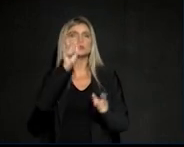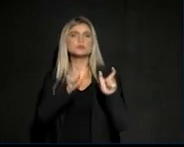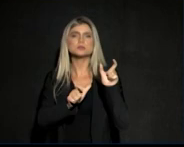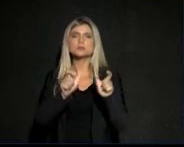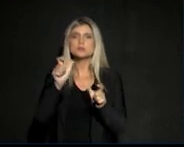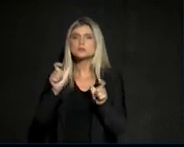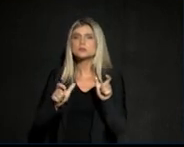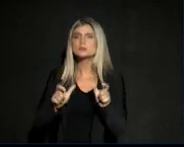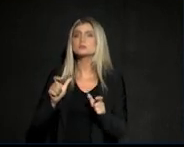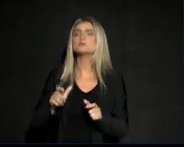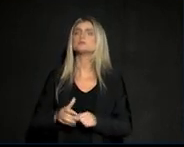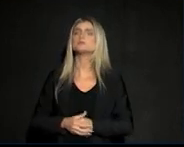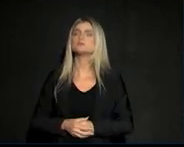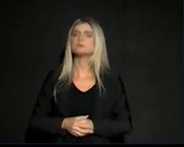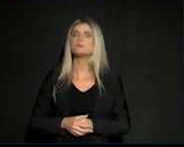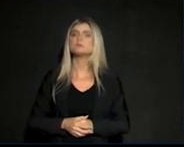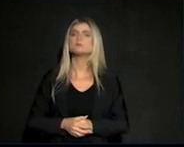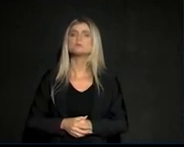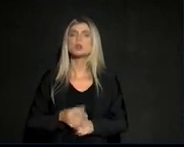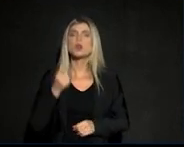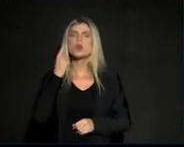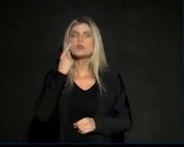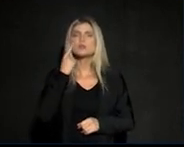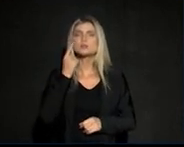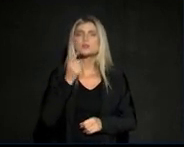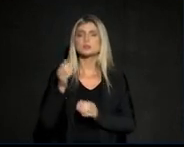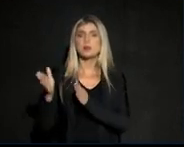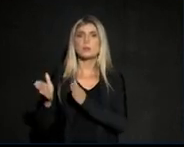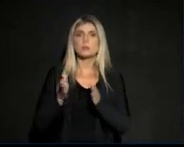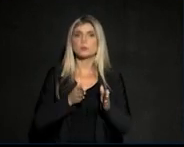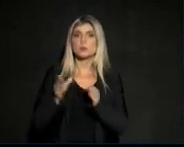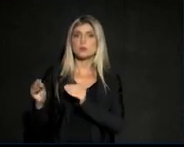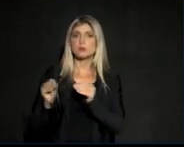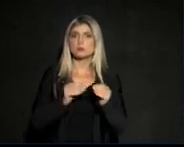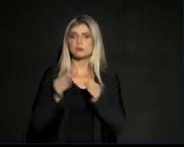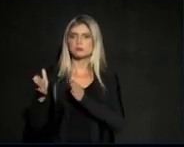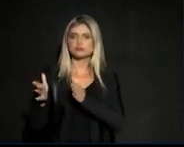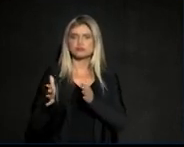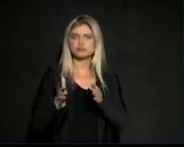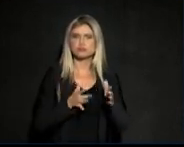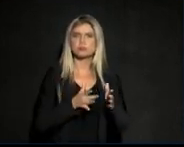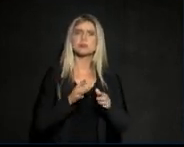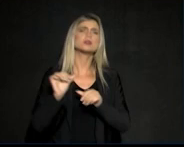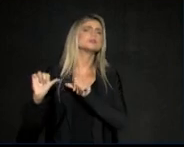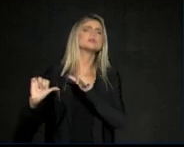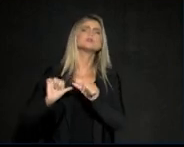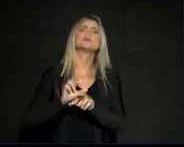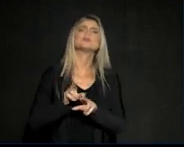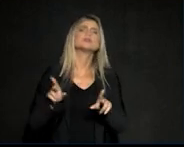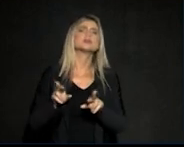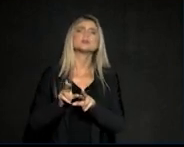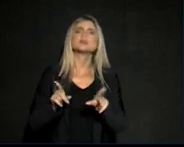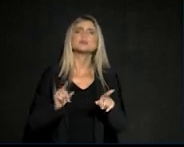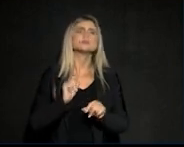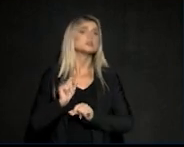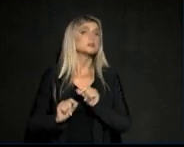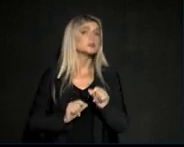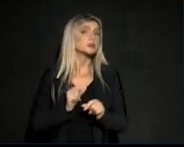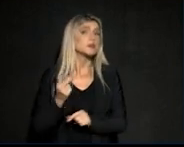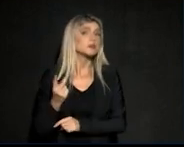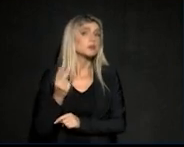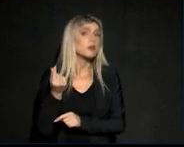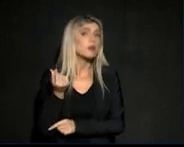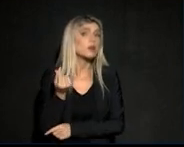que estão no Círio Brasil e aí quando você fez a transição de um para o outro a diferença do Sul do Brasil Além do valor